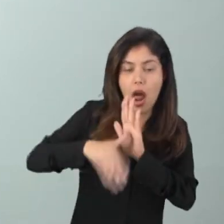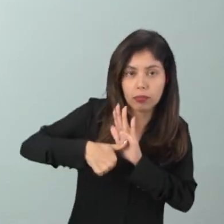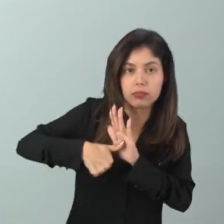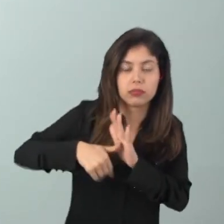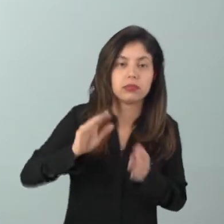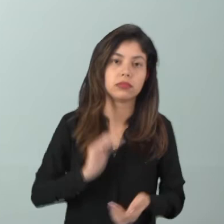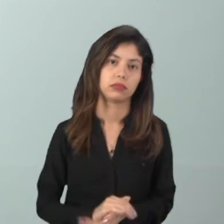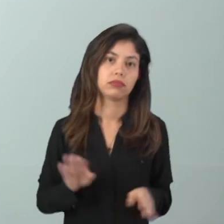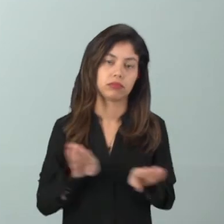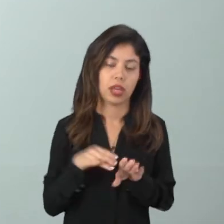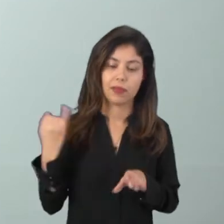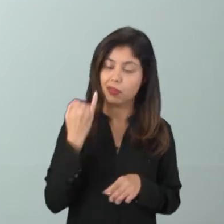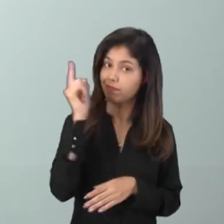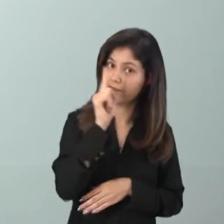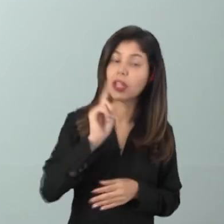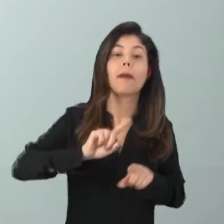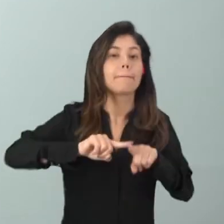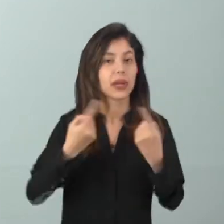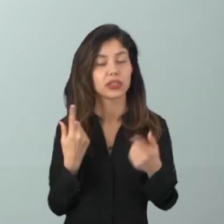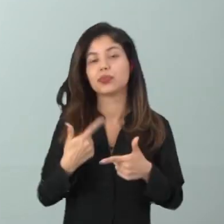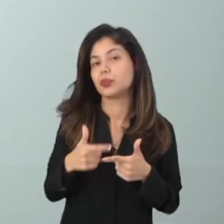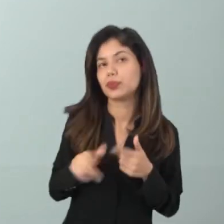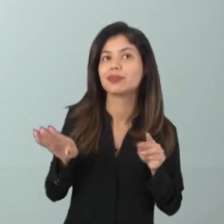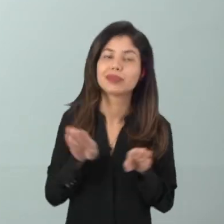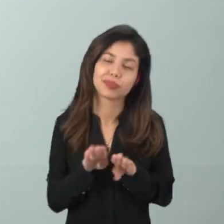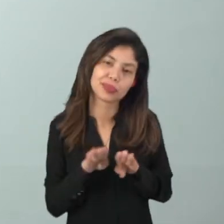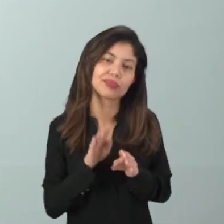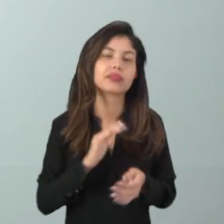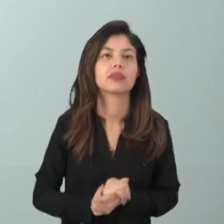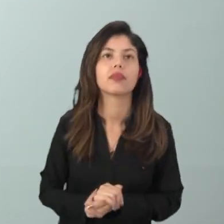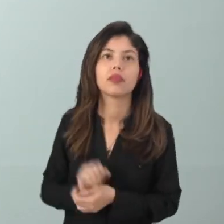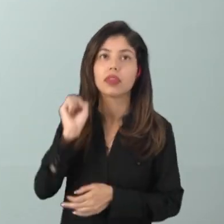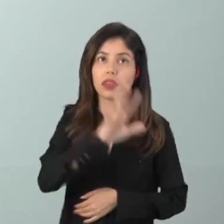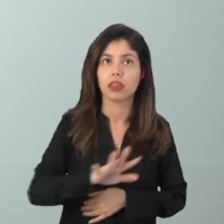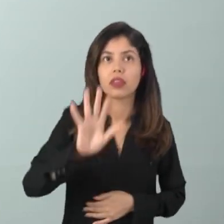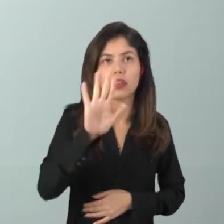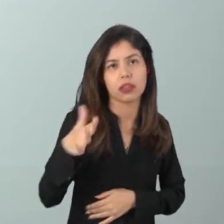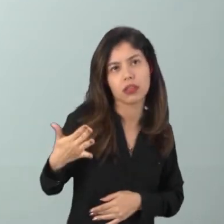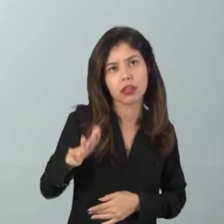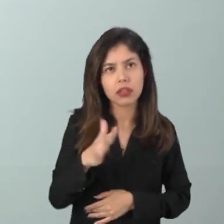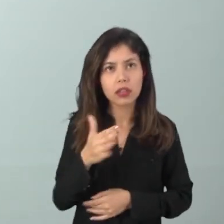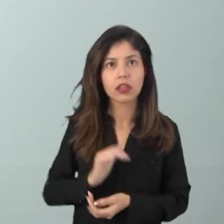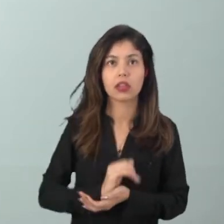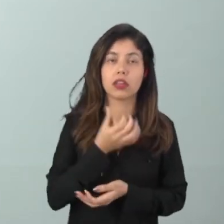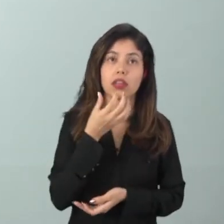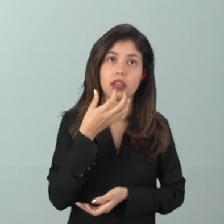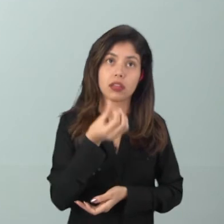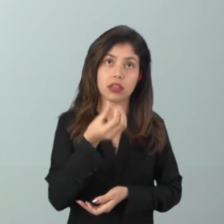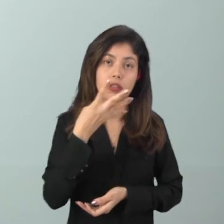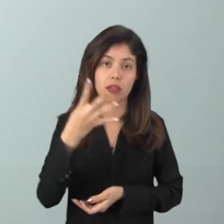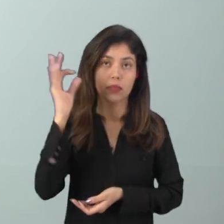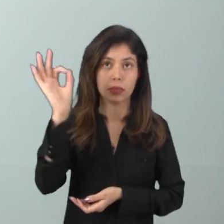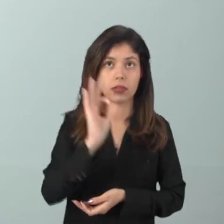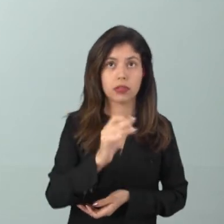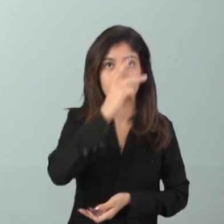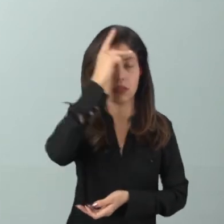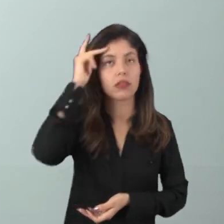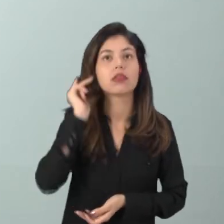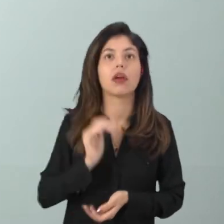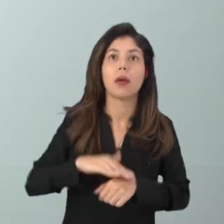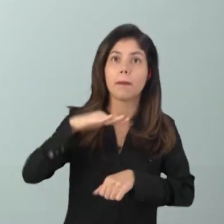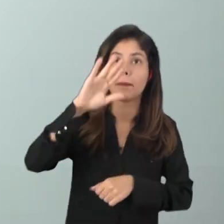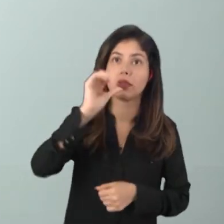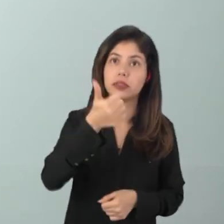é a principal, mas é uma das causadoras de furto. No total, pelo menos 64 milhões de cidadãos com mais de 16